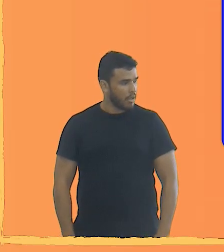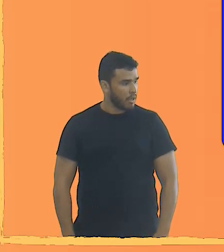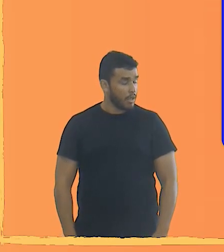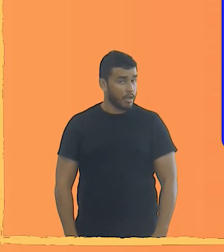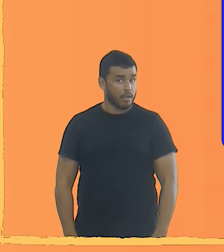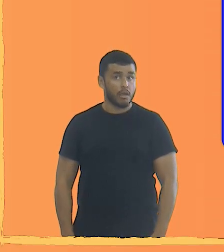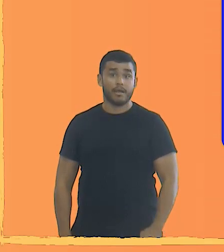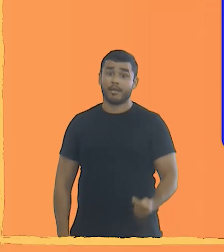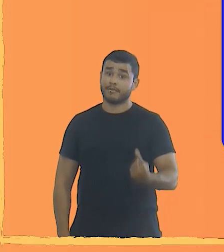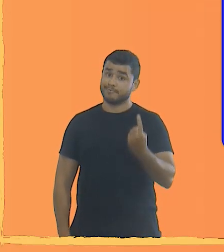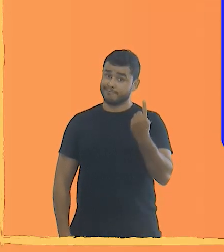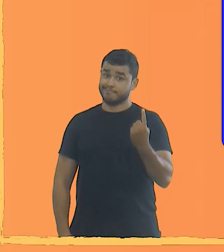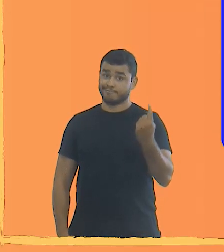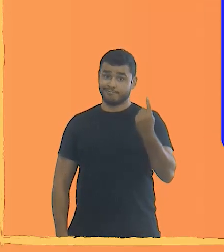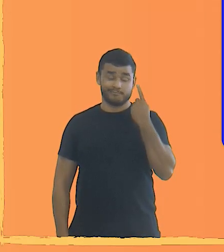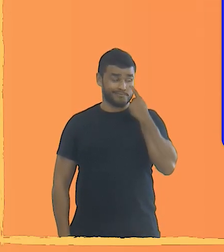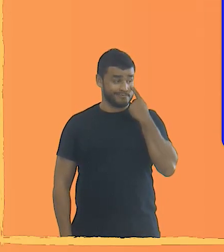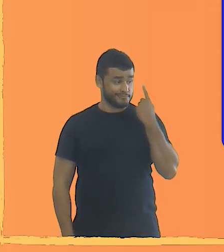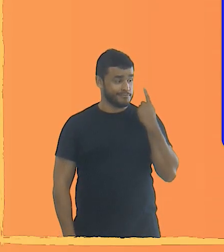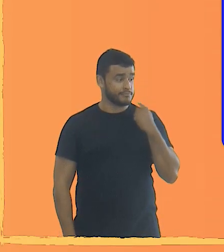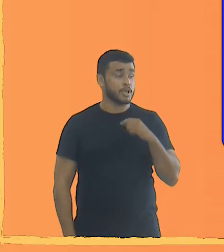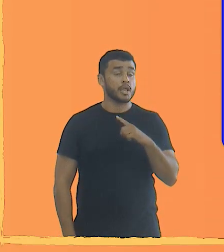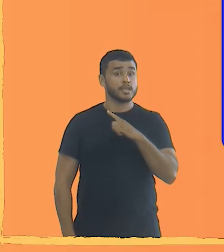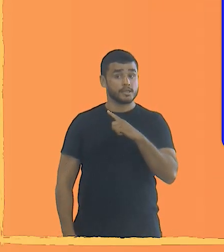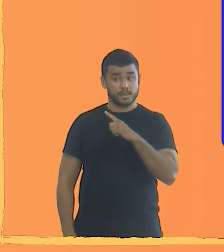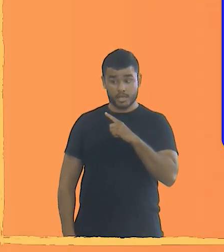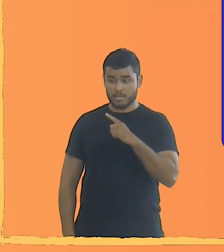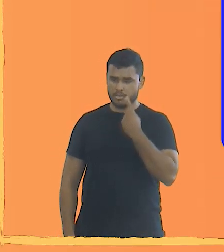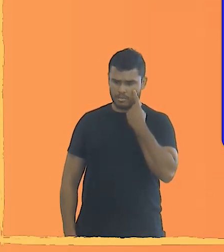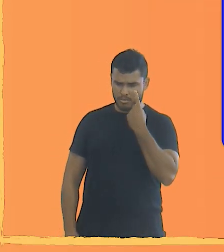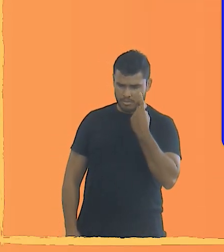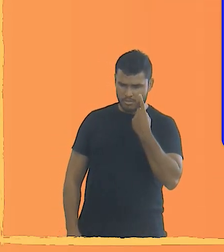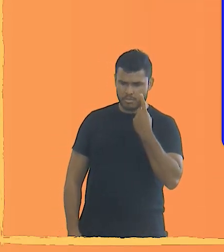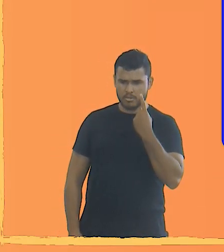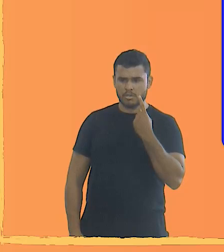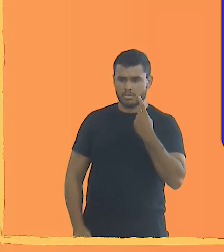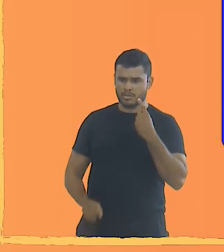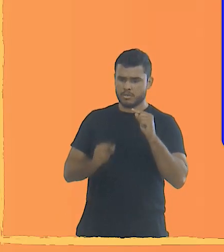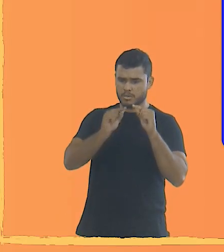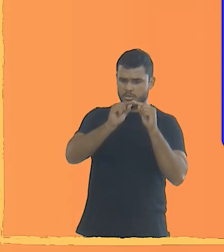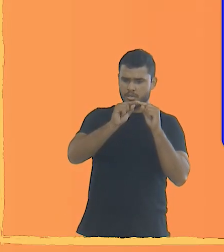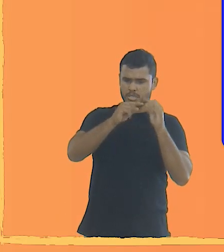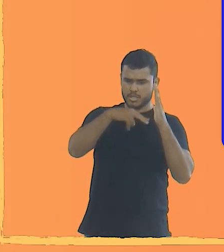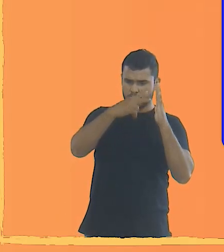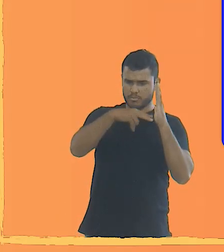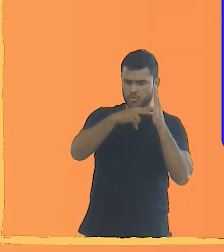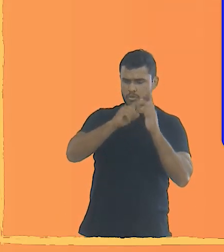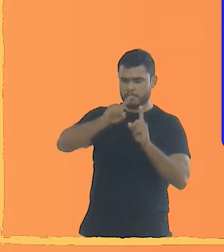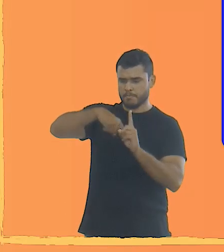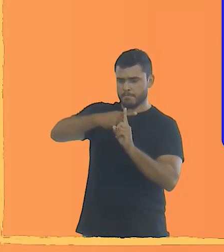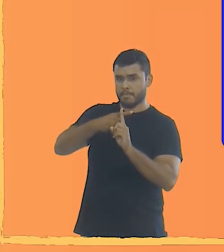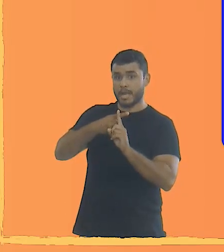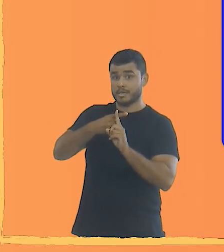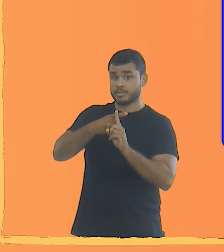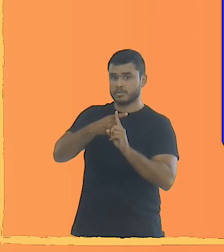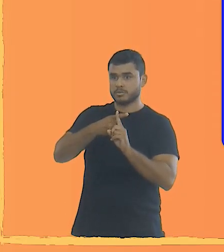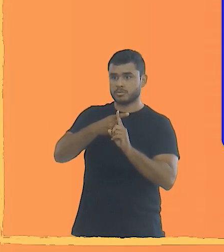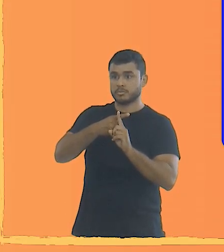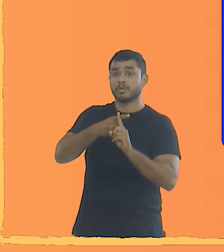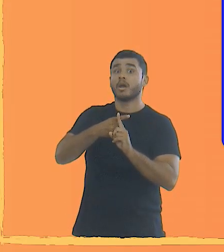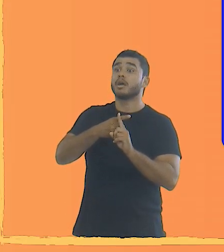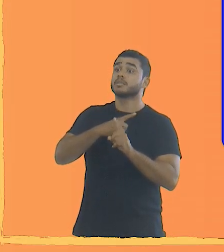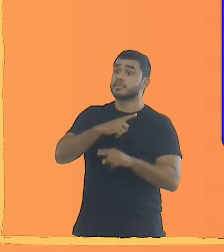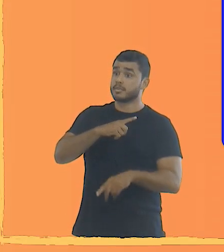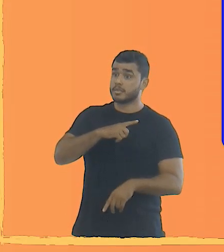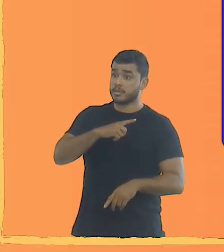estar associados aos símbolos que representam cores, identificando se elas são claras ou escuras. Então, cada uma das cores tem